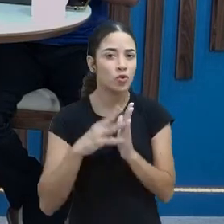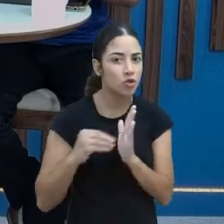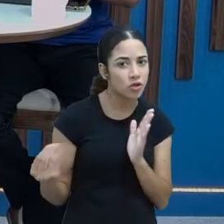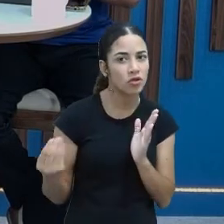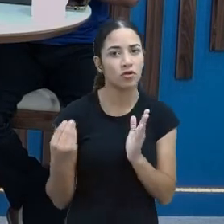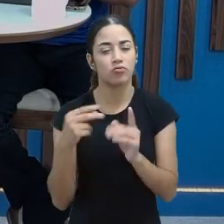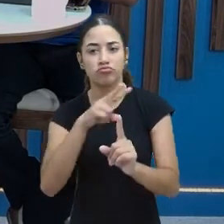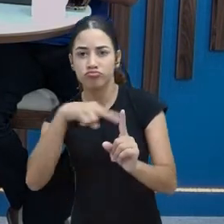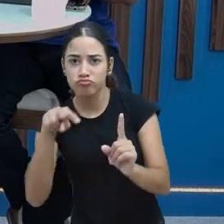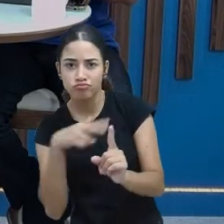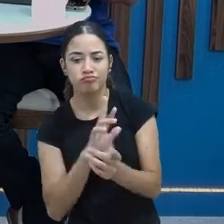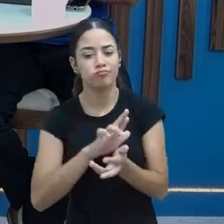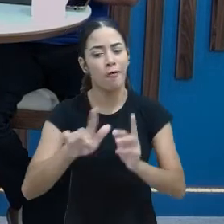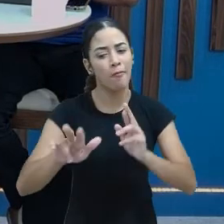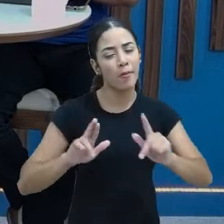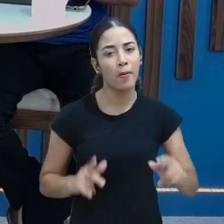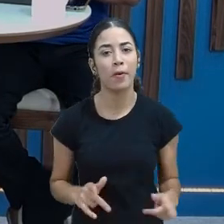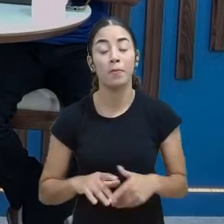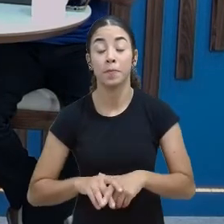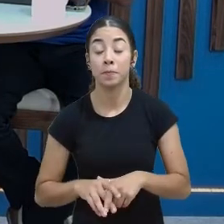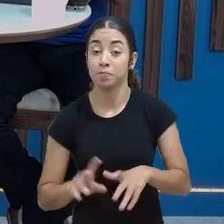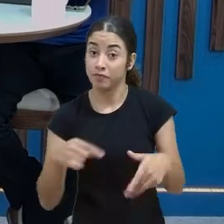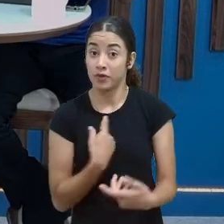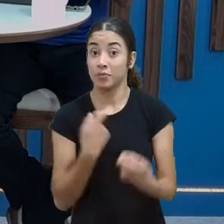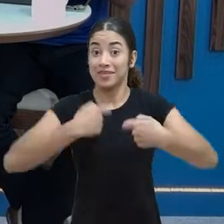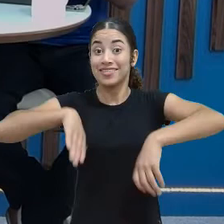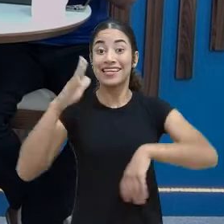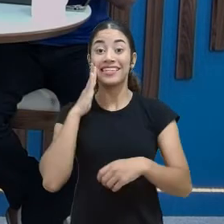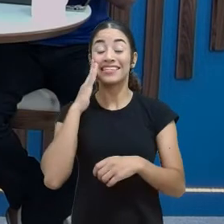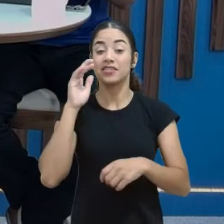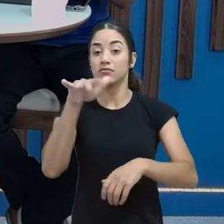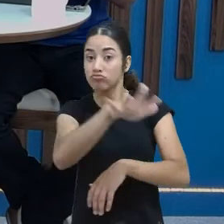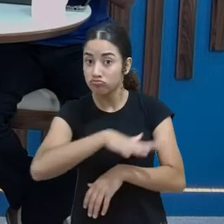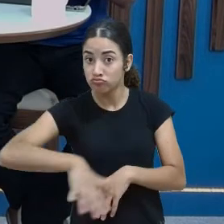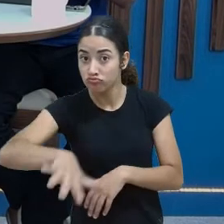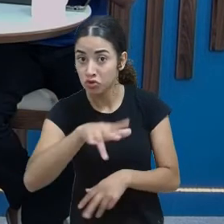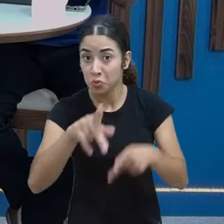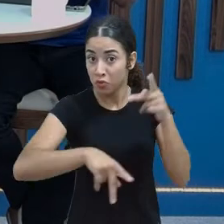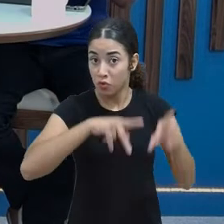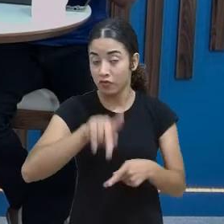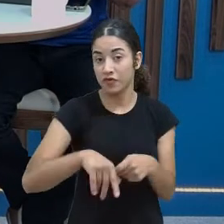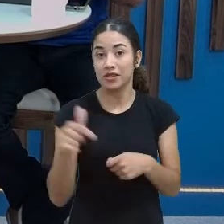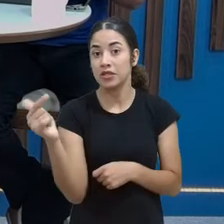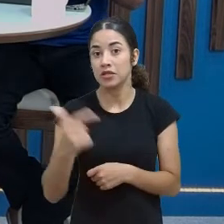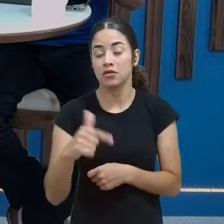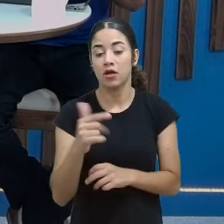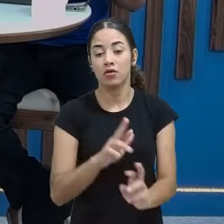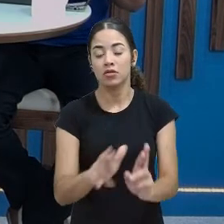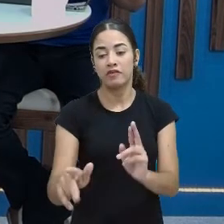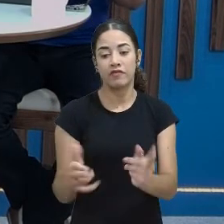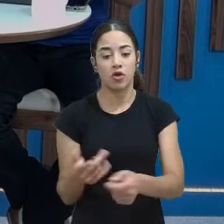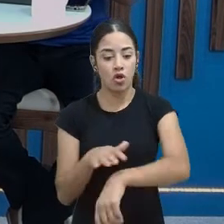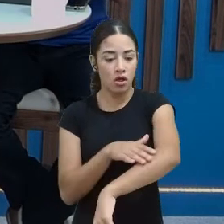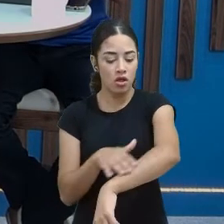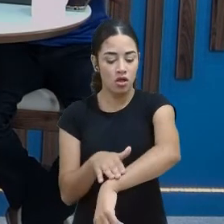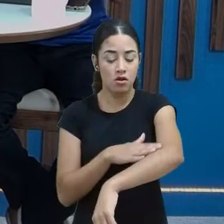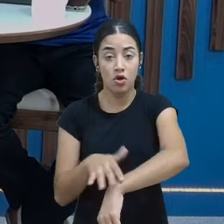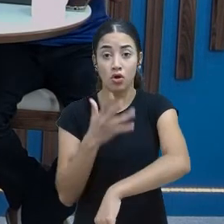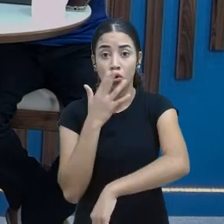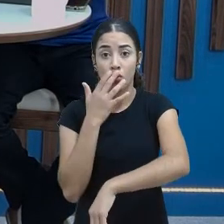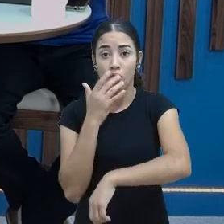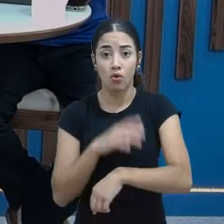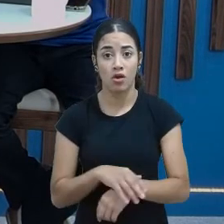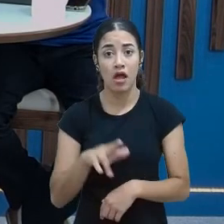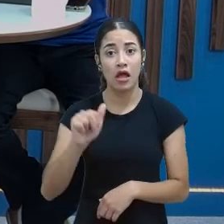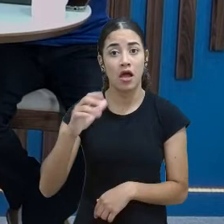E aí a gente precisa entender que a humanidade, não é, ela não tem distinção de cor, de raça,